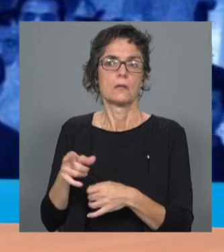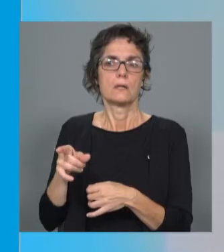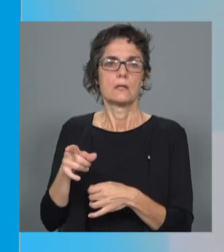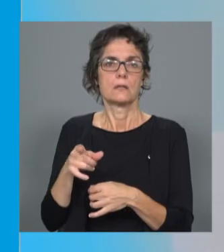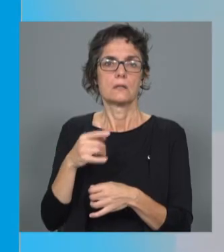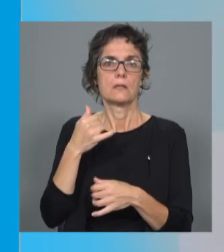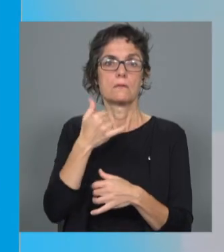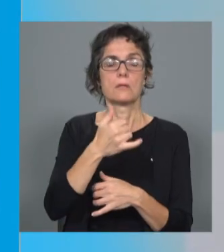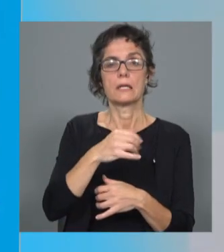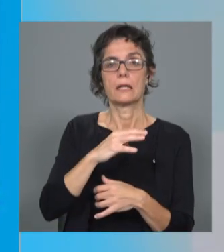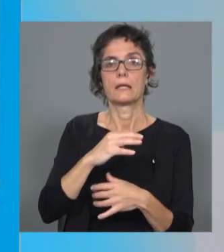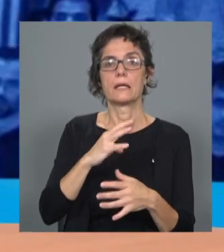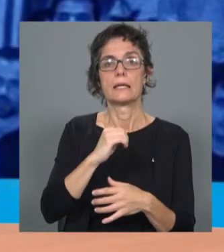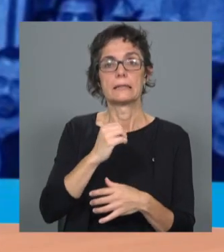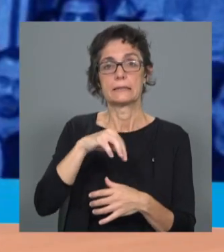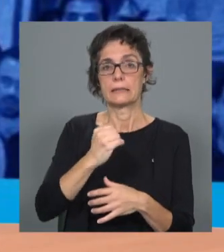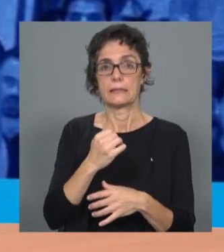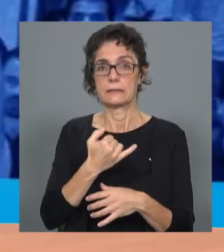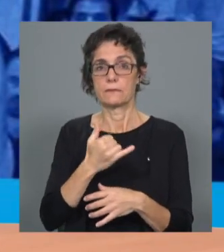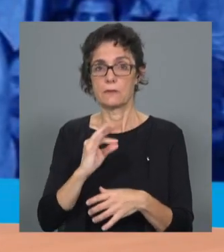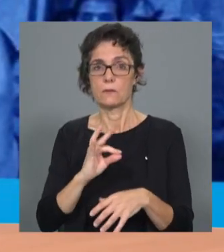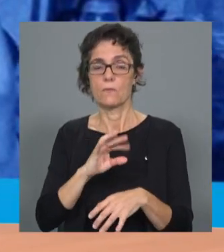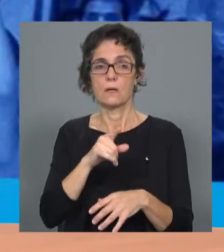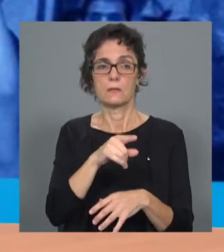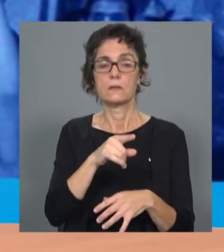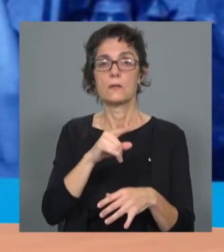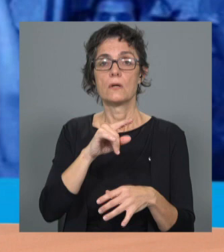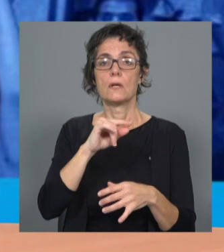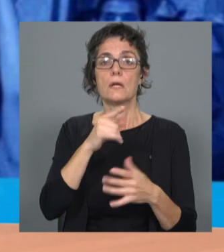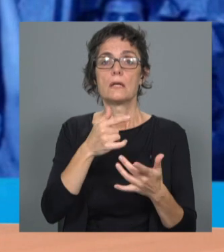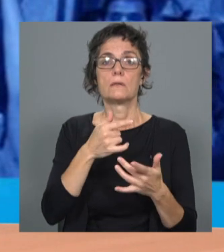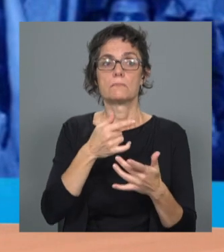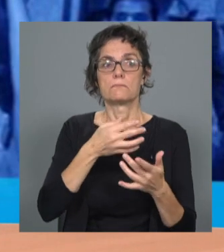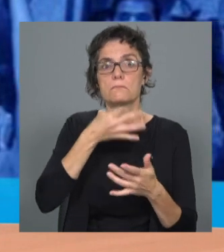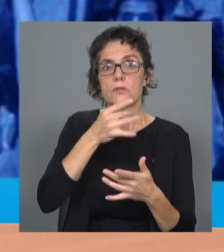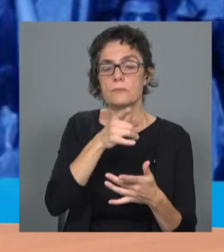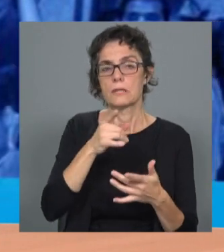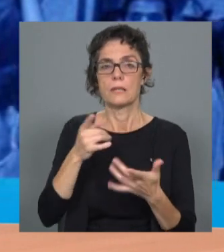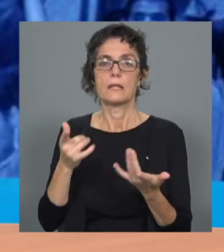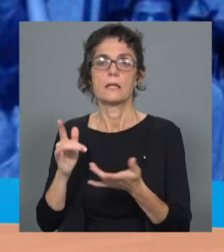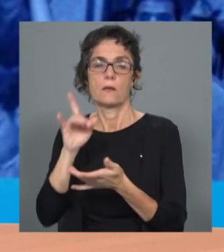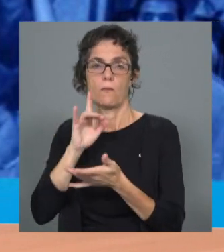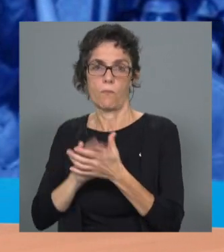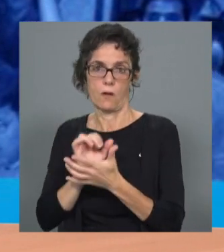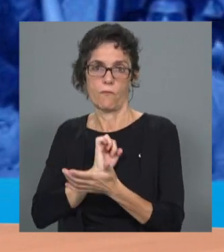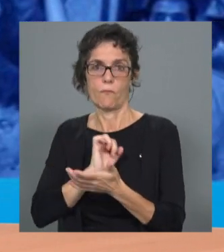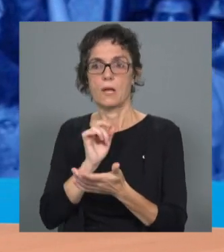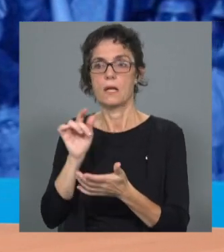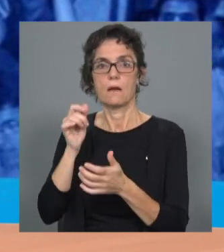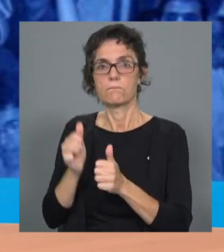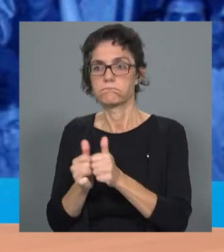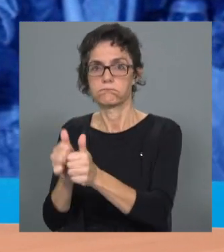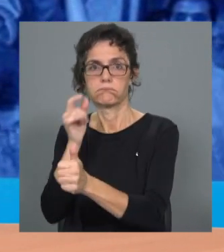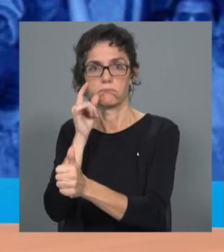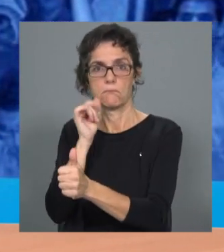mãe, com a minha mãe. E foi a minha esposa que lá foi depois ao final do dia, e o meu pai estava bastante mal. Tivemos que chamar